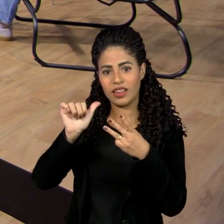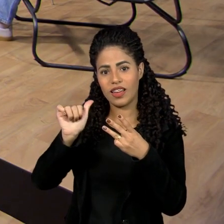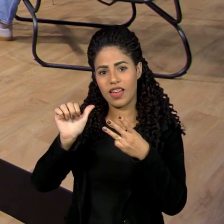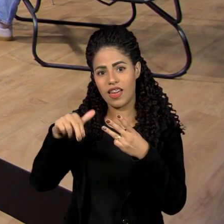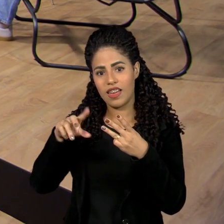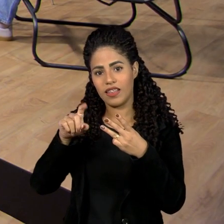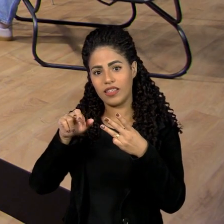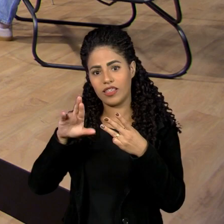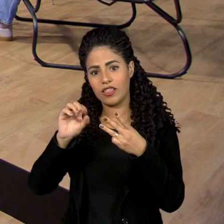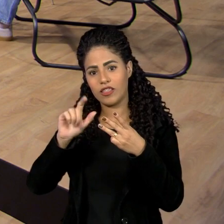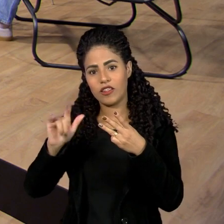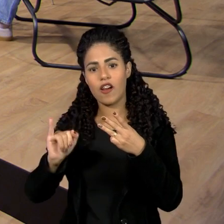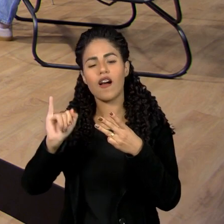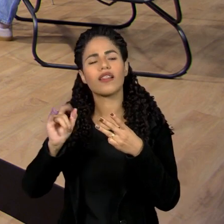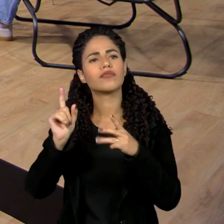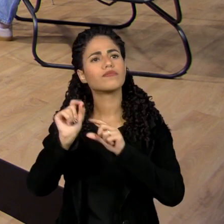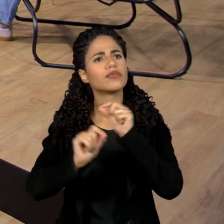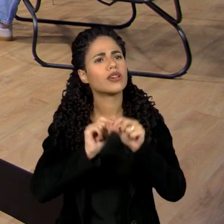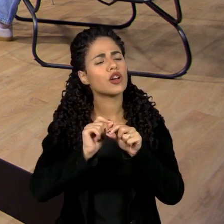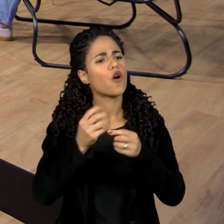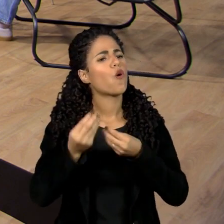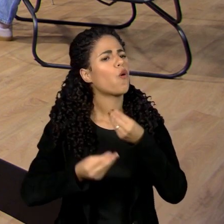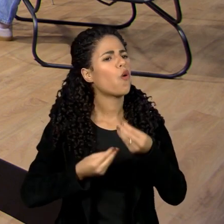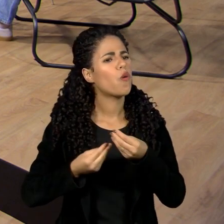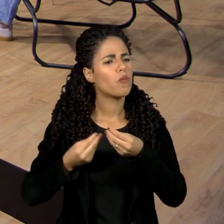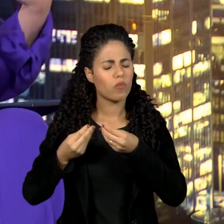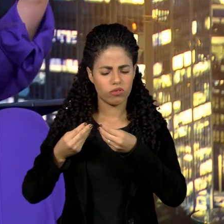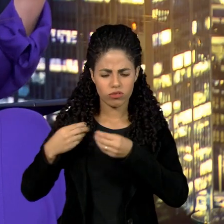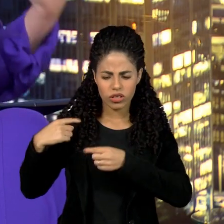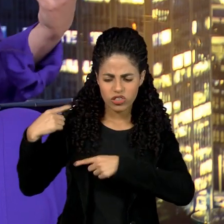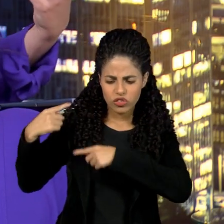Como atrair as novas gerações para que